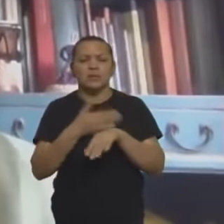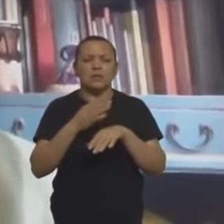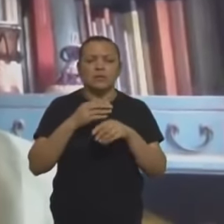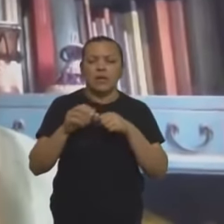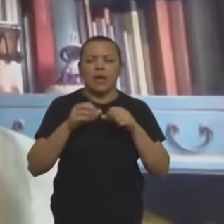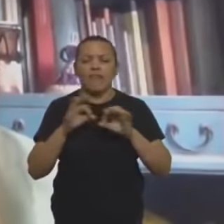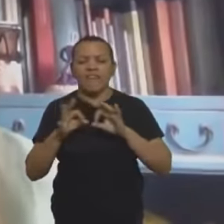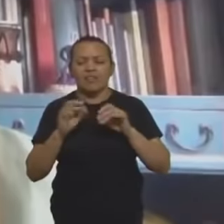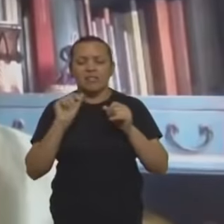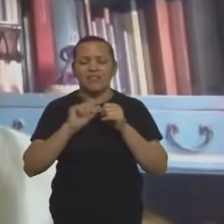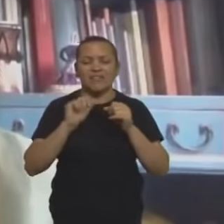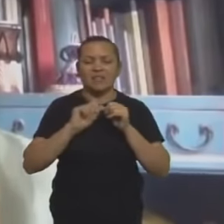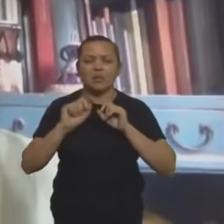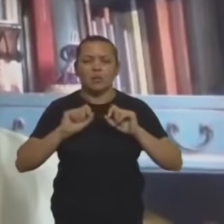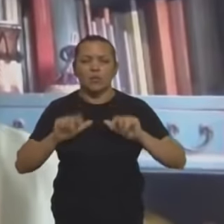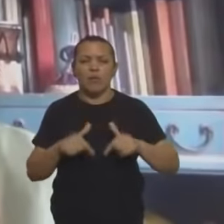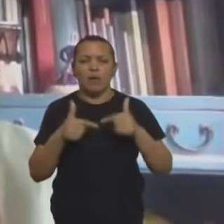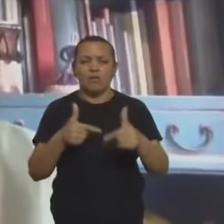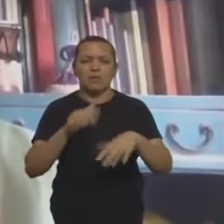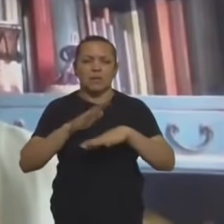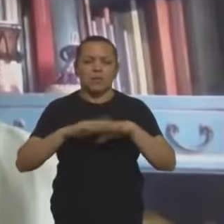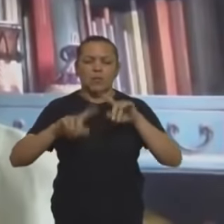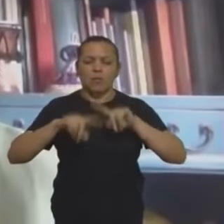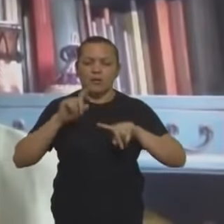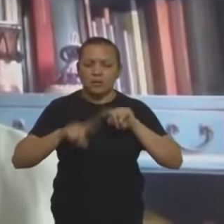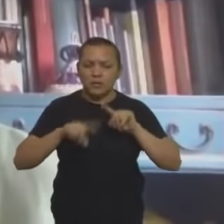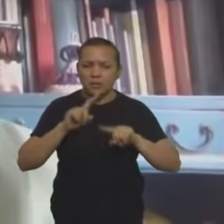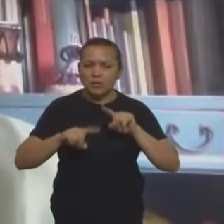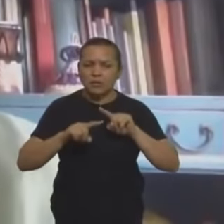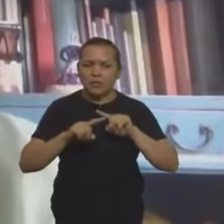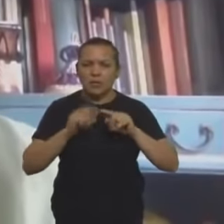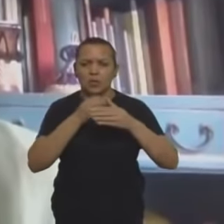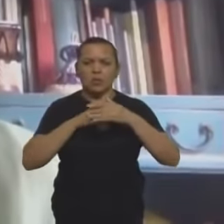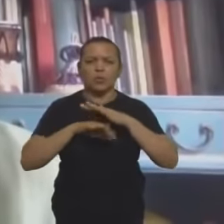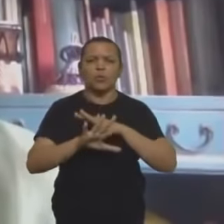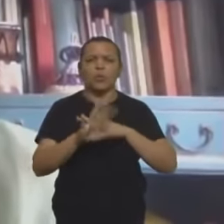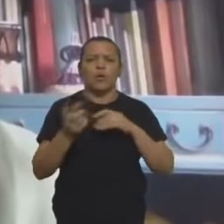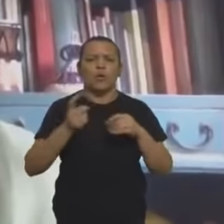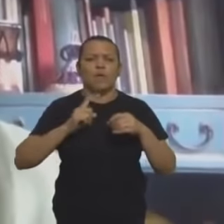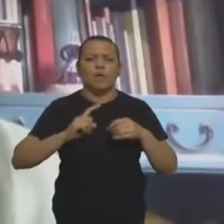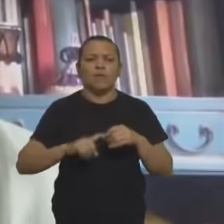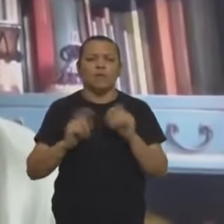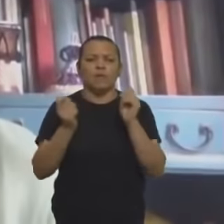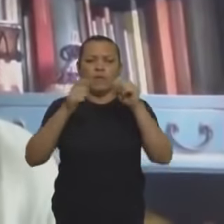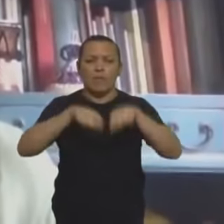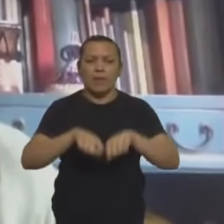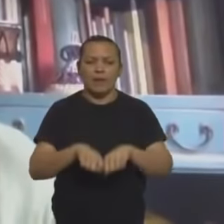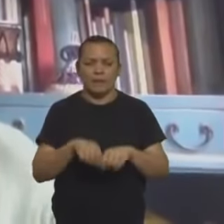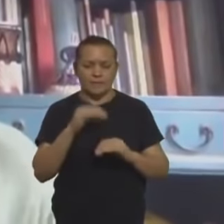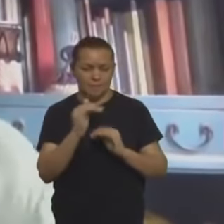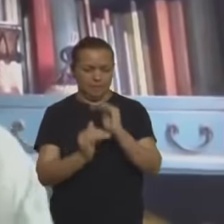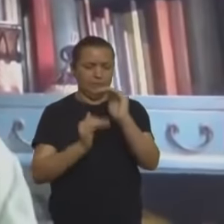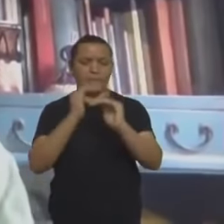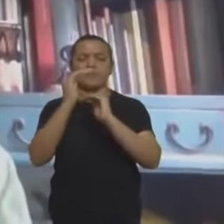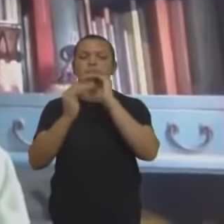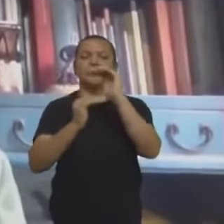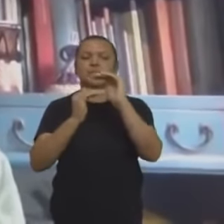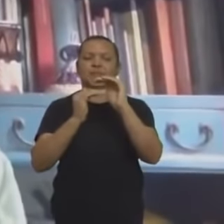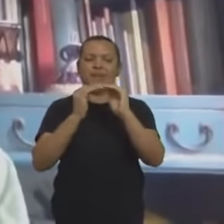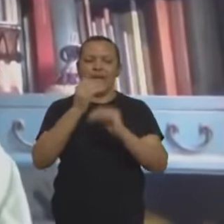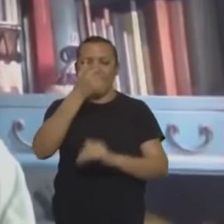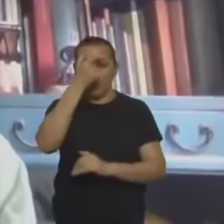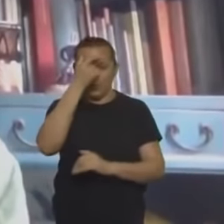vão ter certeza que vocês têm na mão um currículo voltado, de fato, para desenvolver as